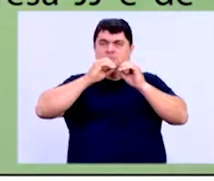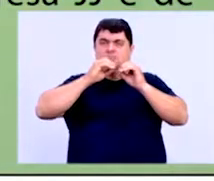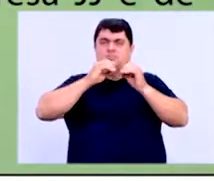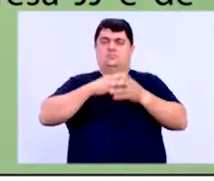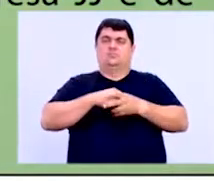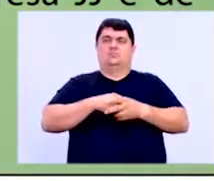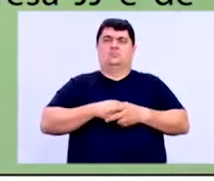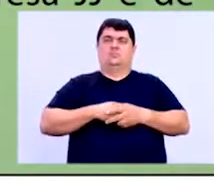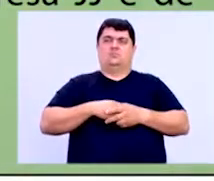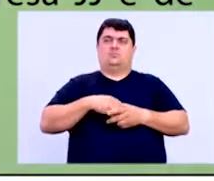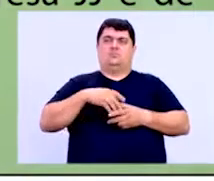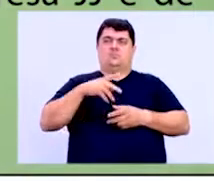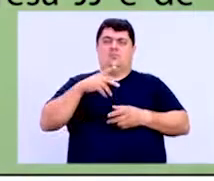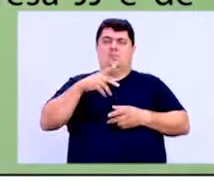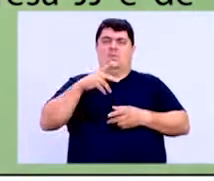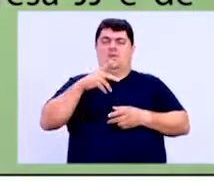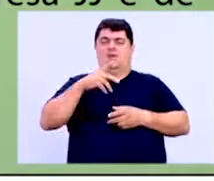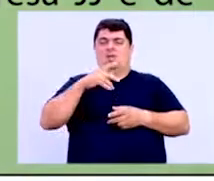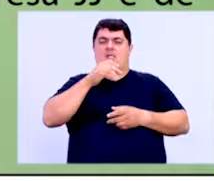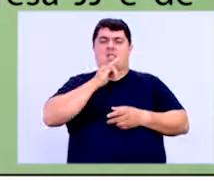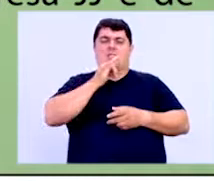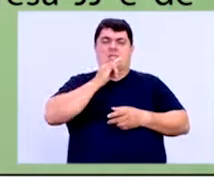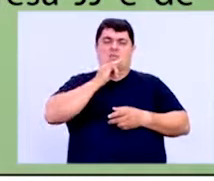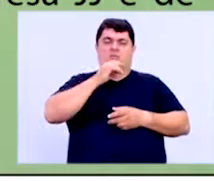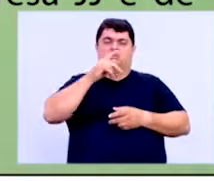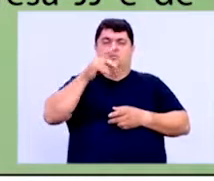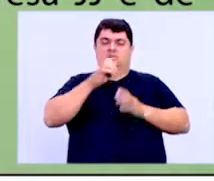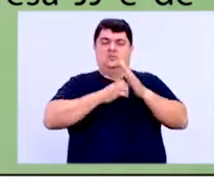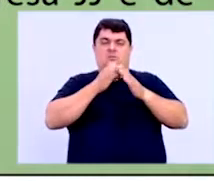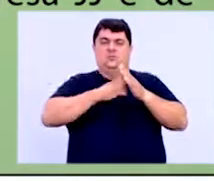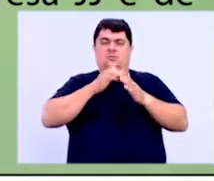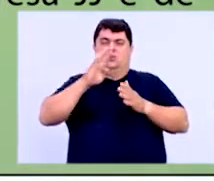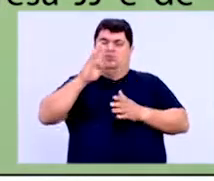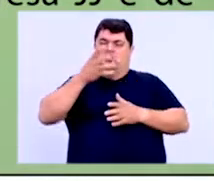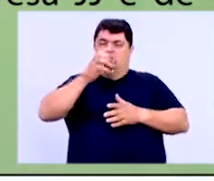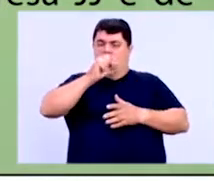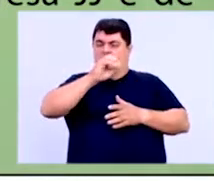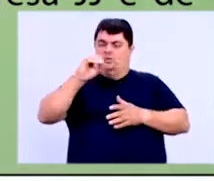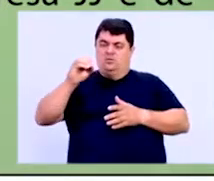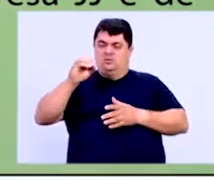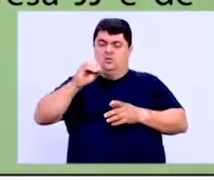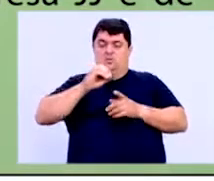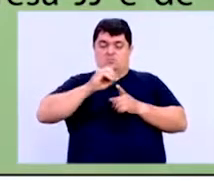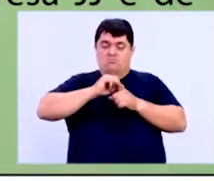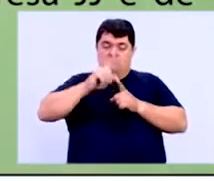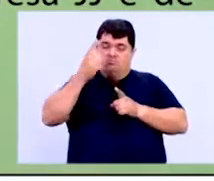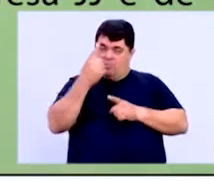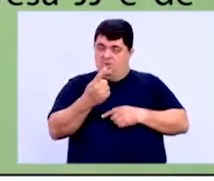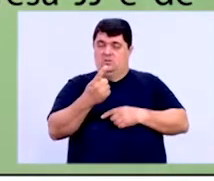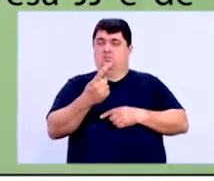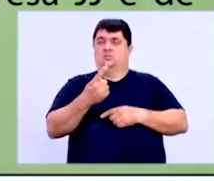Então, o ponto de equilíbrio da empresa JJ foi de 4.800 unidades por mês.